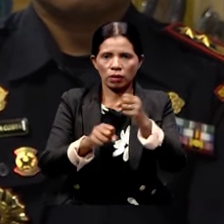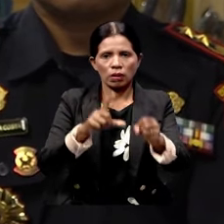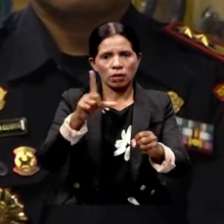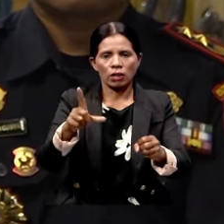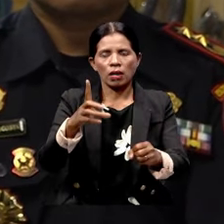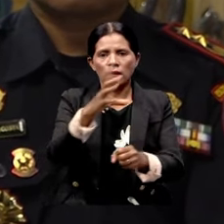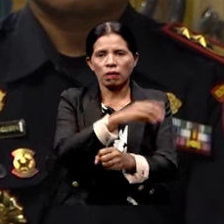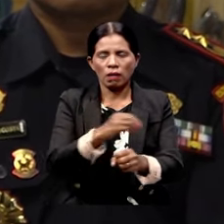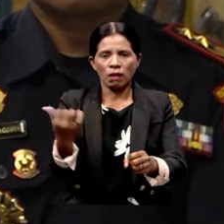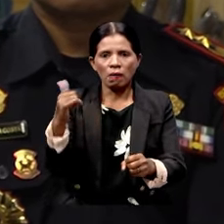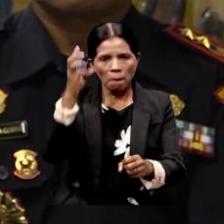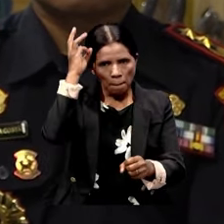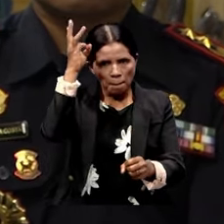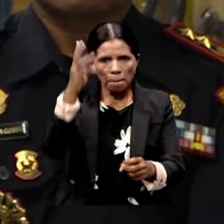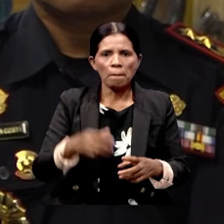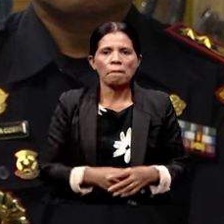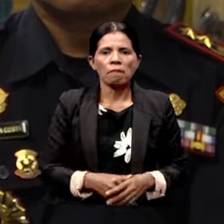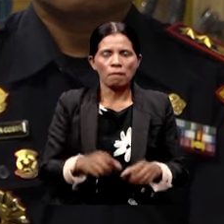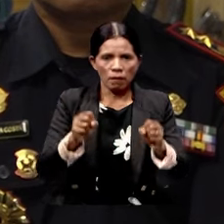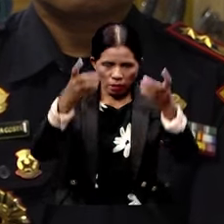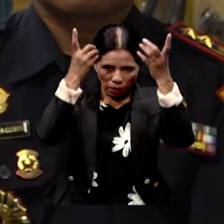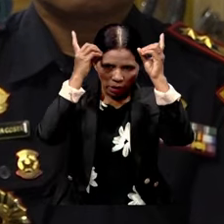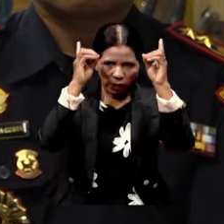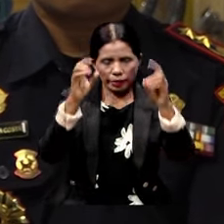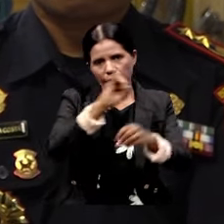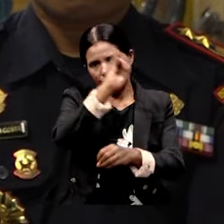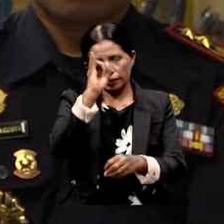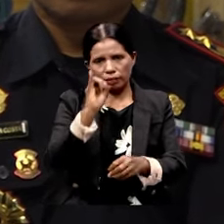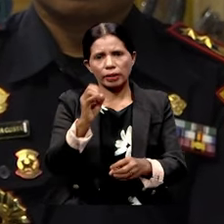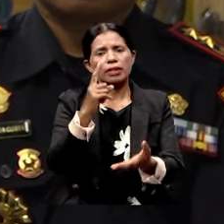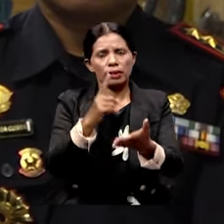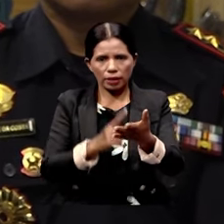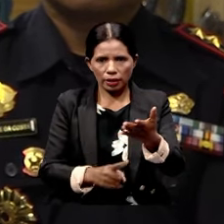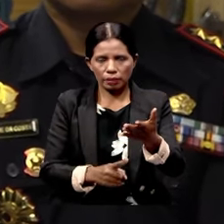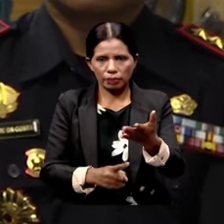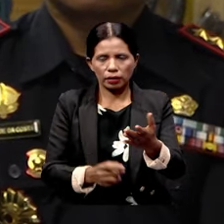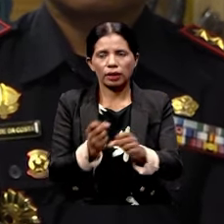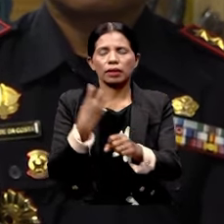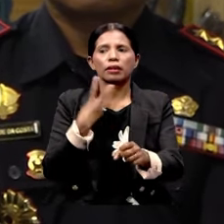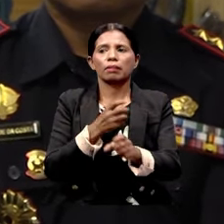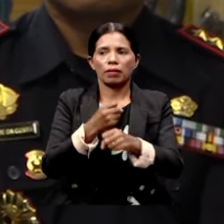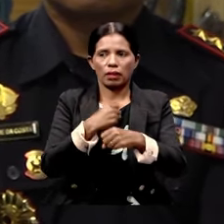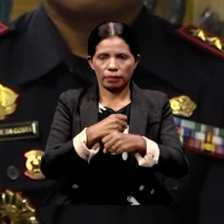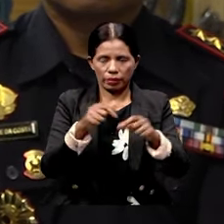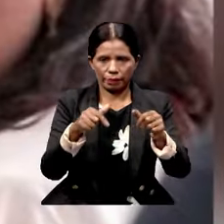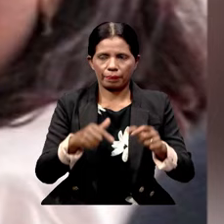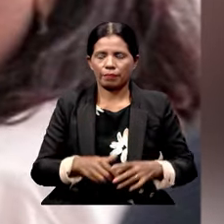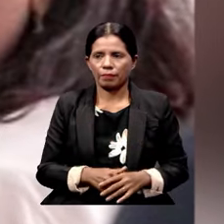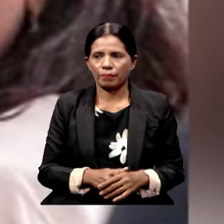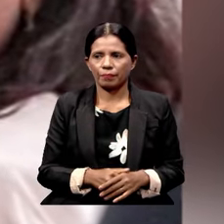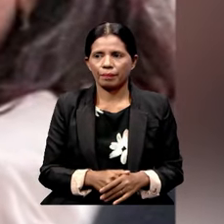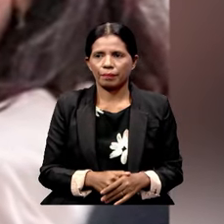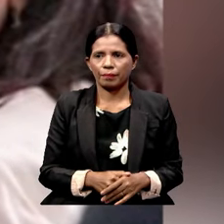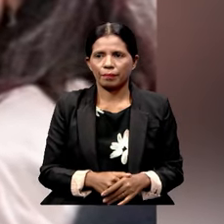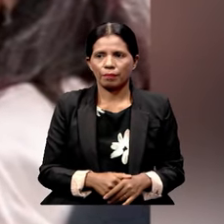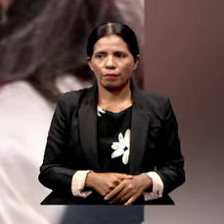de preocupação por identificar forma de intervenção saída maca itabela halo bairone onirone